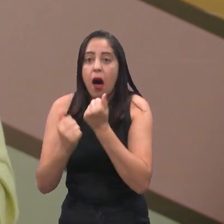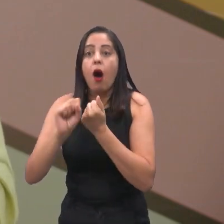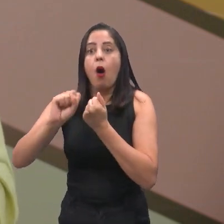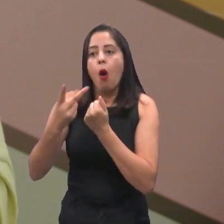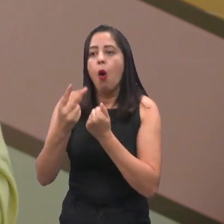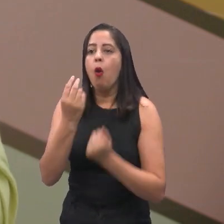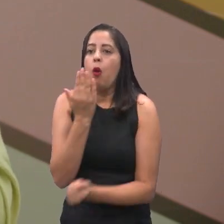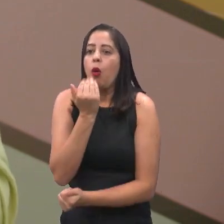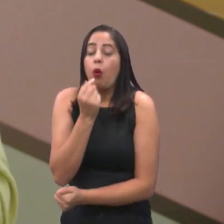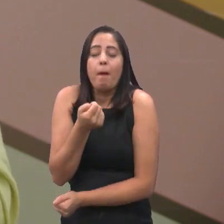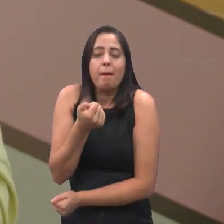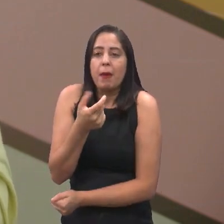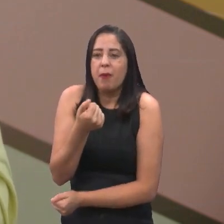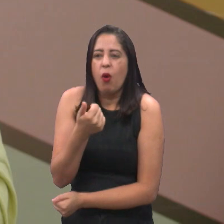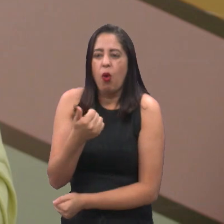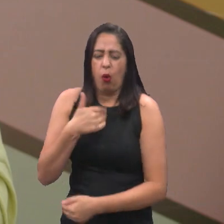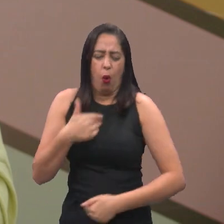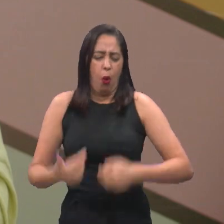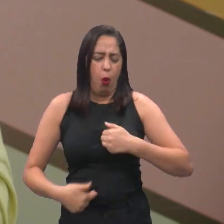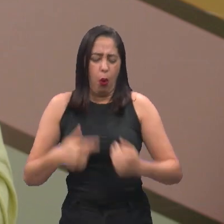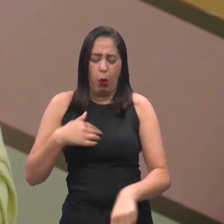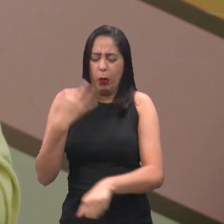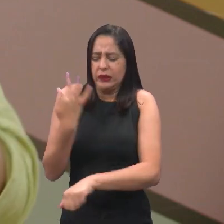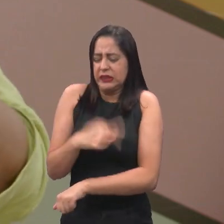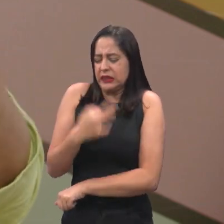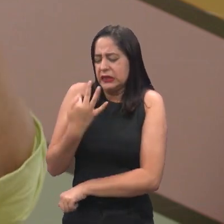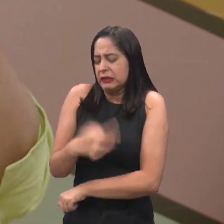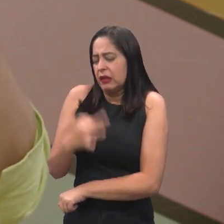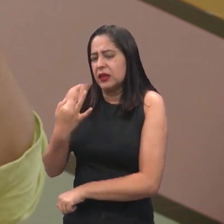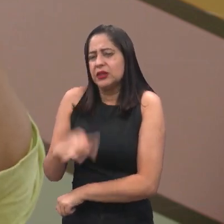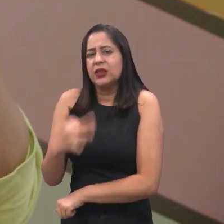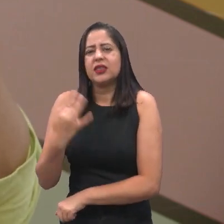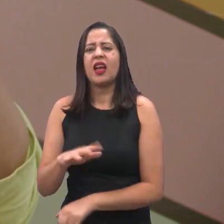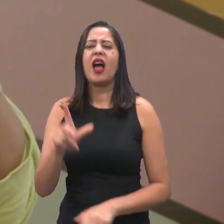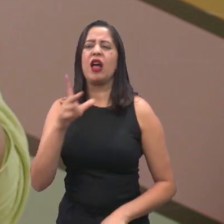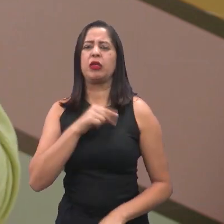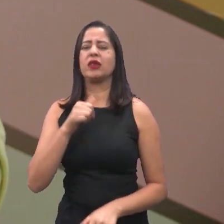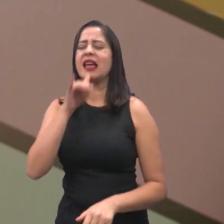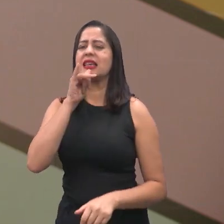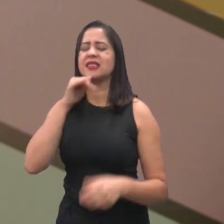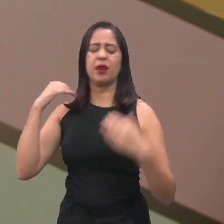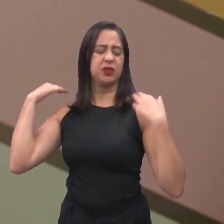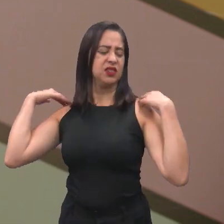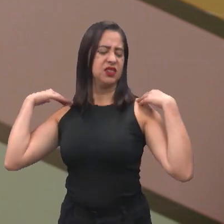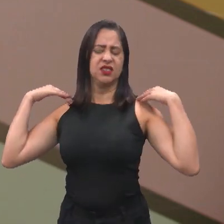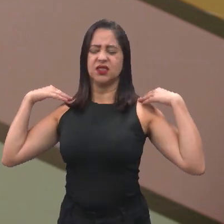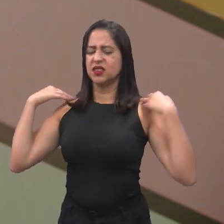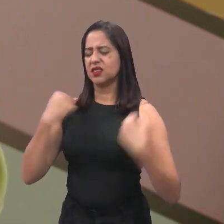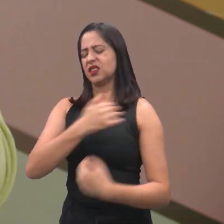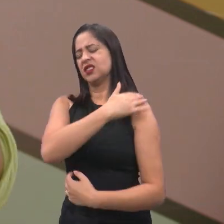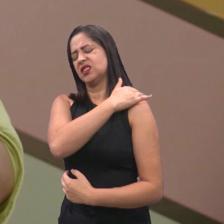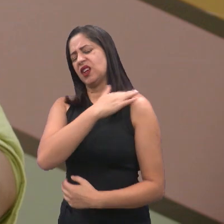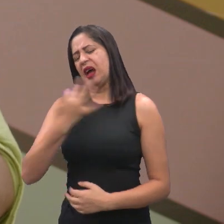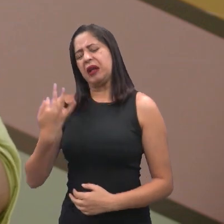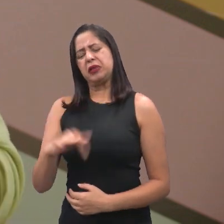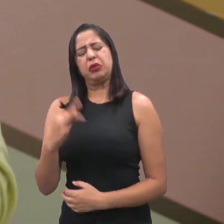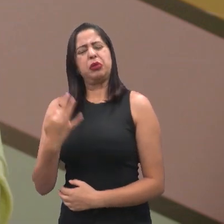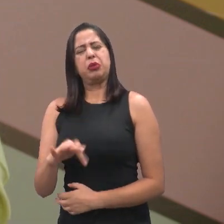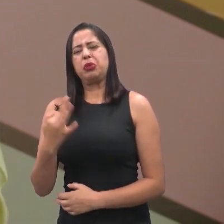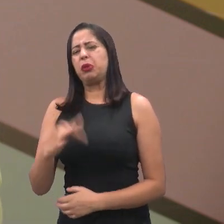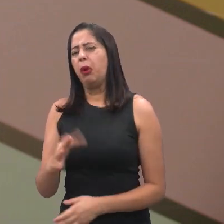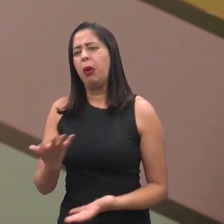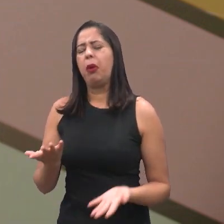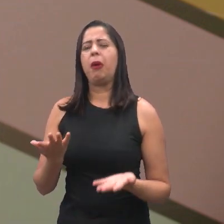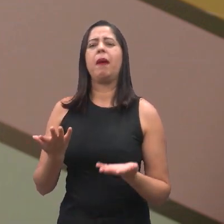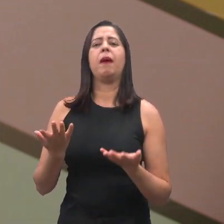muitas vezes, incompatíveis com as atividades do dia a dia. Ah, estou com dor nas costas, mas não fiz nenhuma atividade que pudesse promover essa dor nas